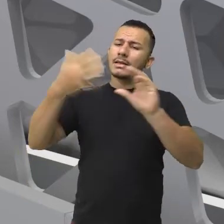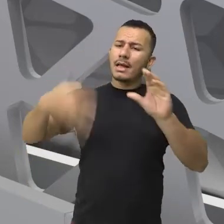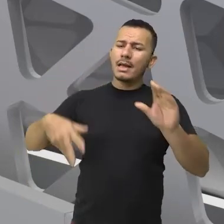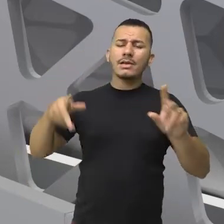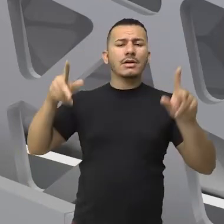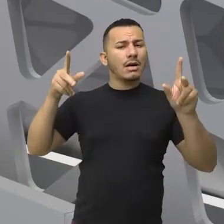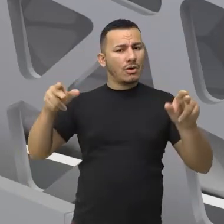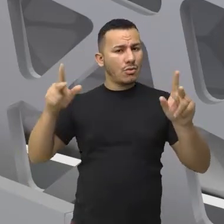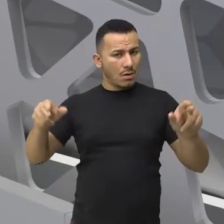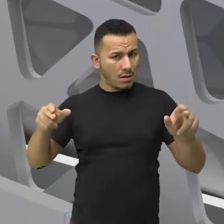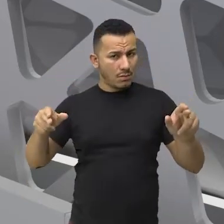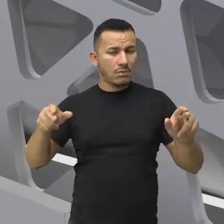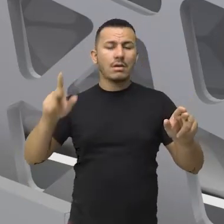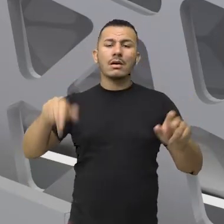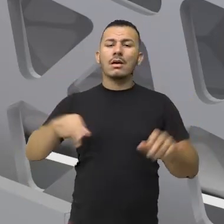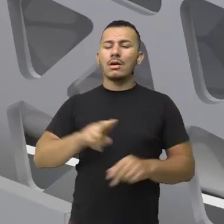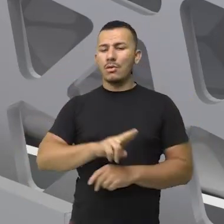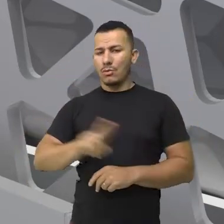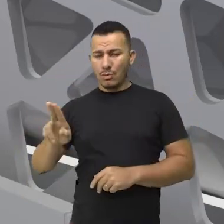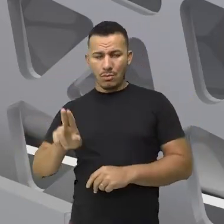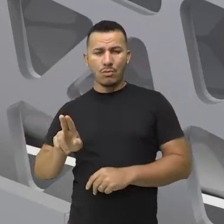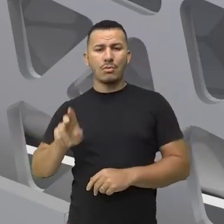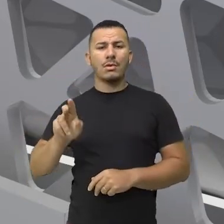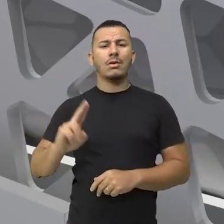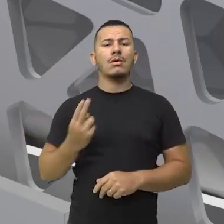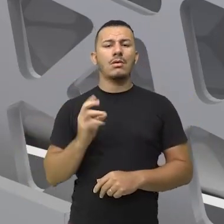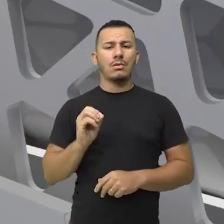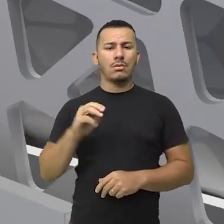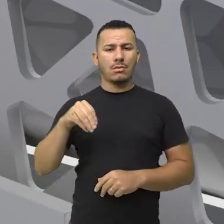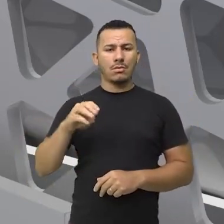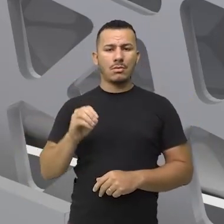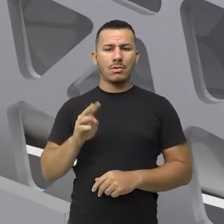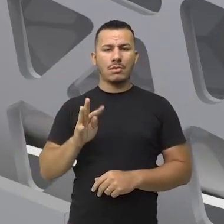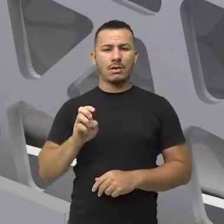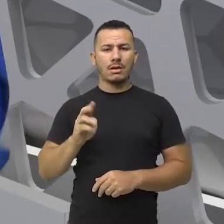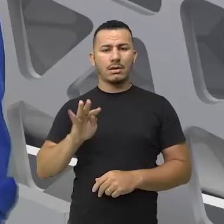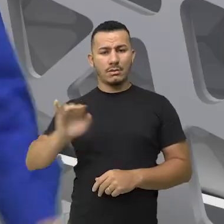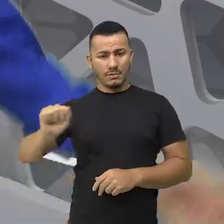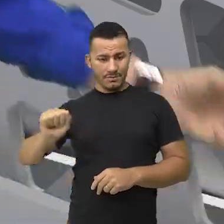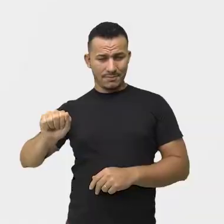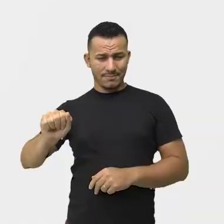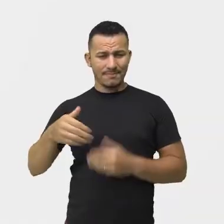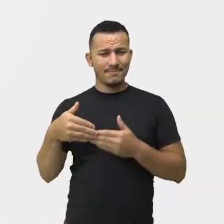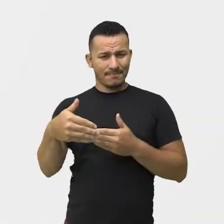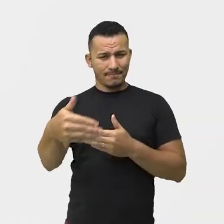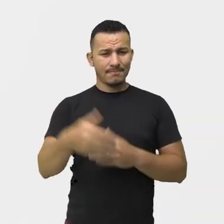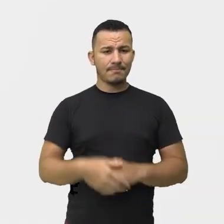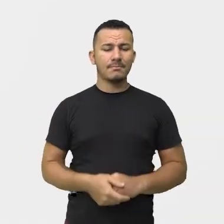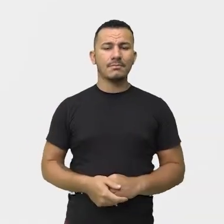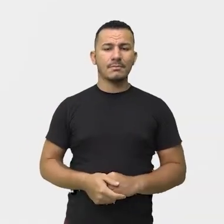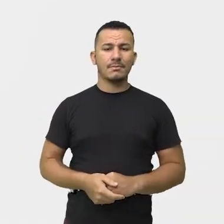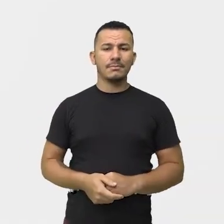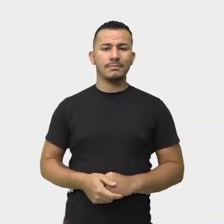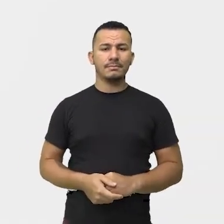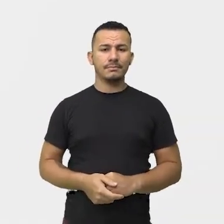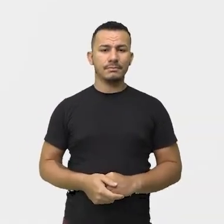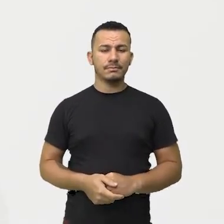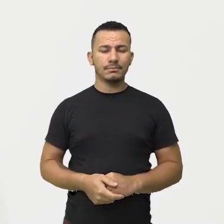mas mantém as mesmas características. Então você está diante de uma homotetia. E sigamos com a revisão. Vem comigo